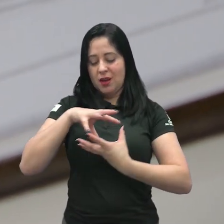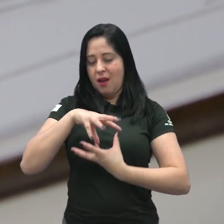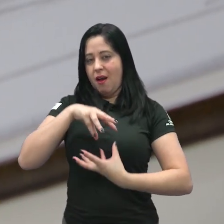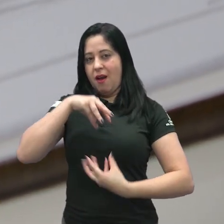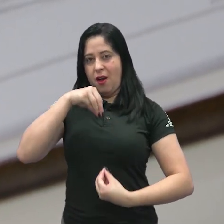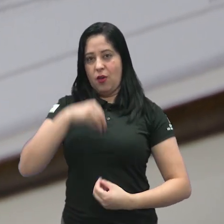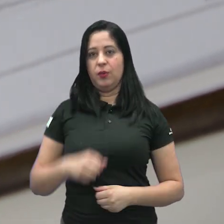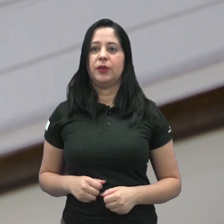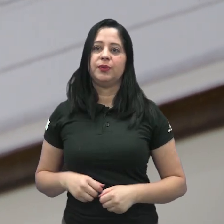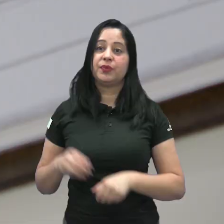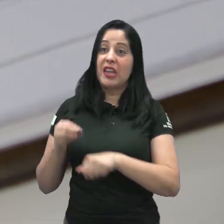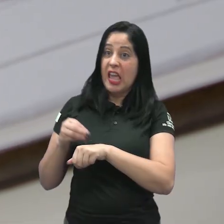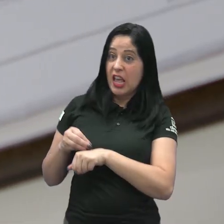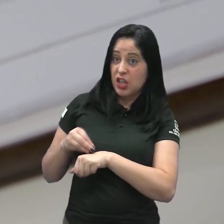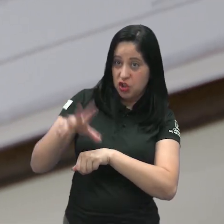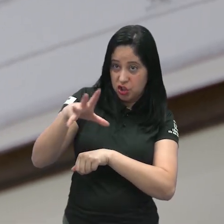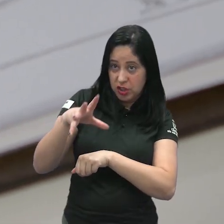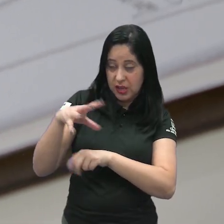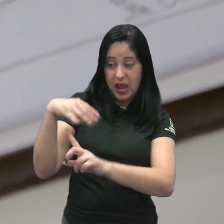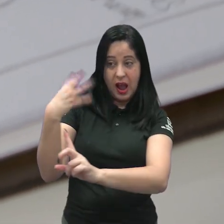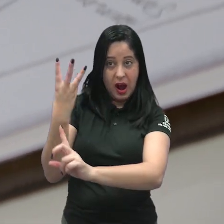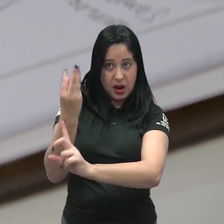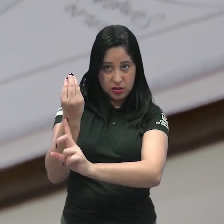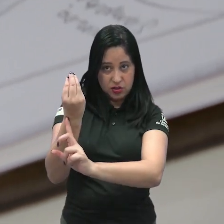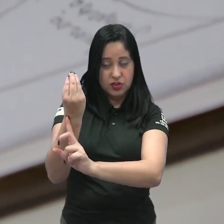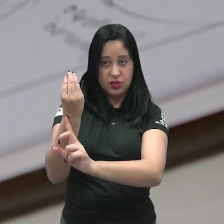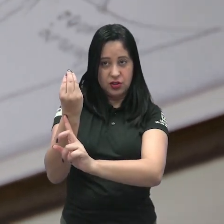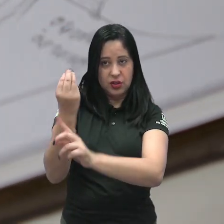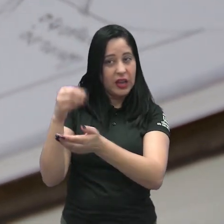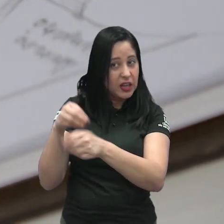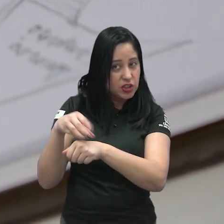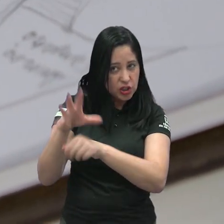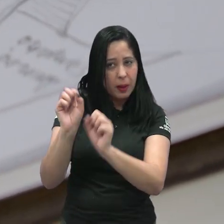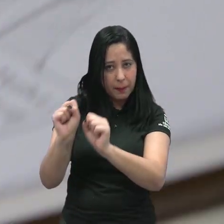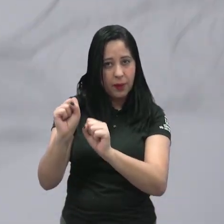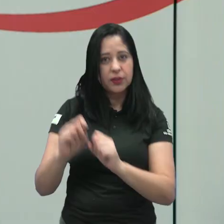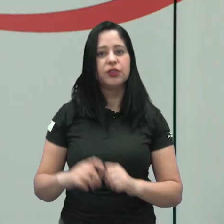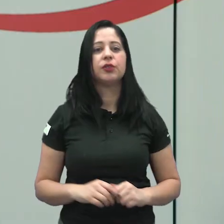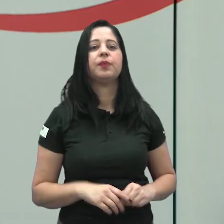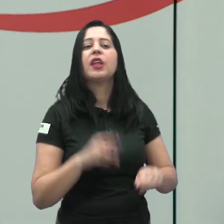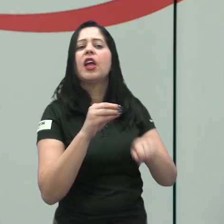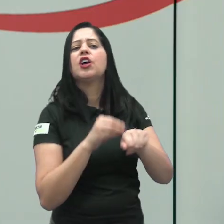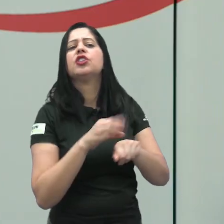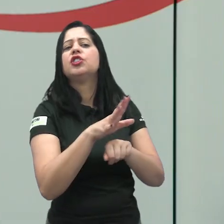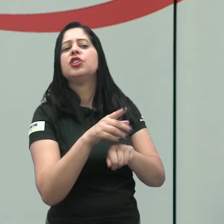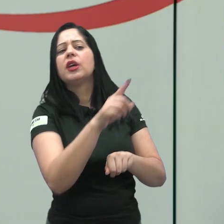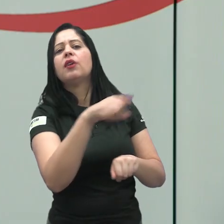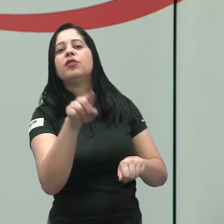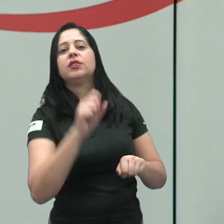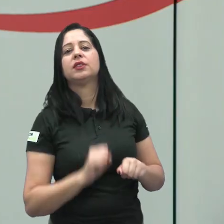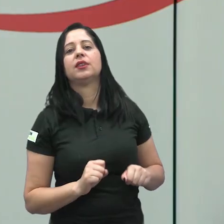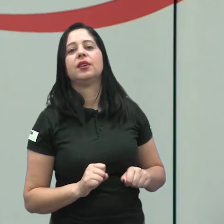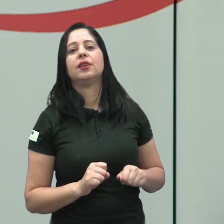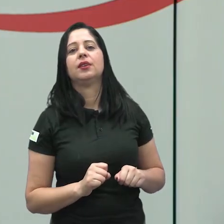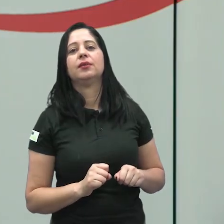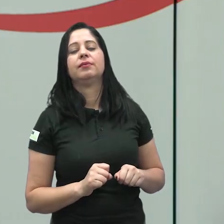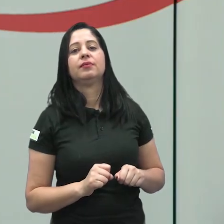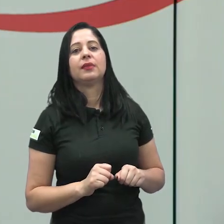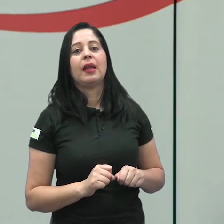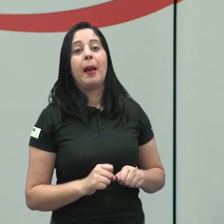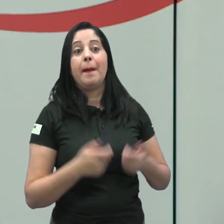E que dica que você daria para os artistas que estão talvez iniciando? A dica que eu dou para todo artista é a